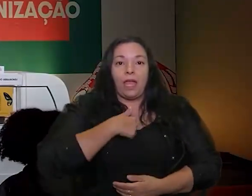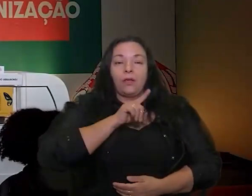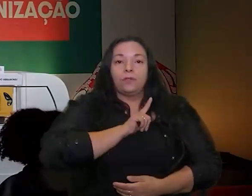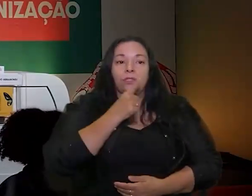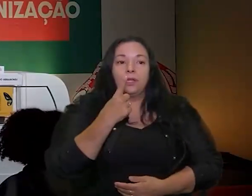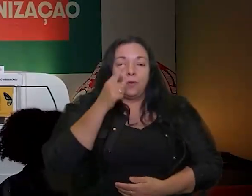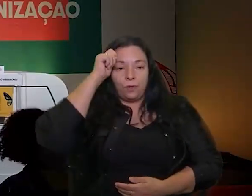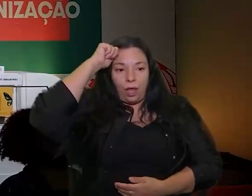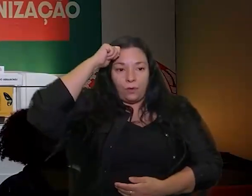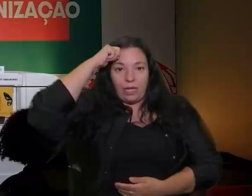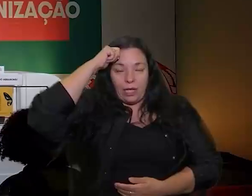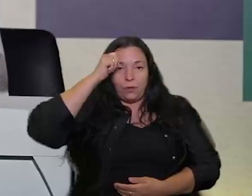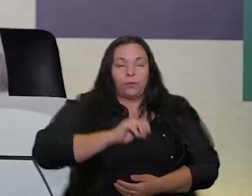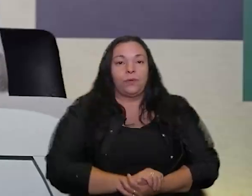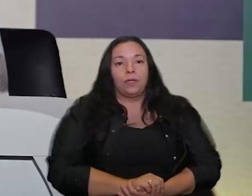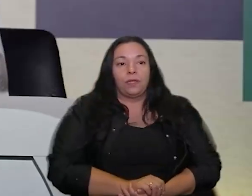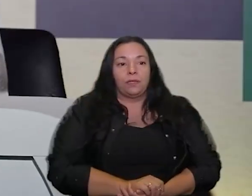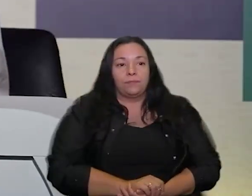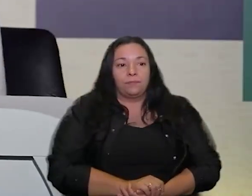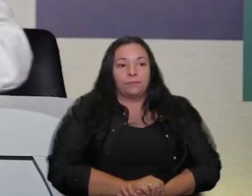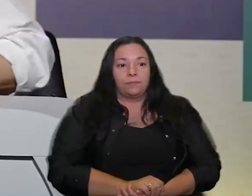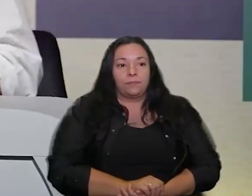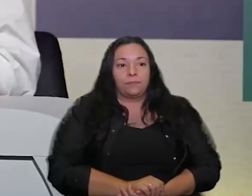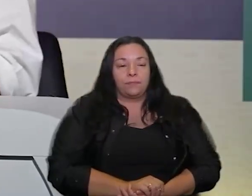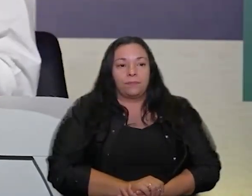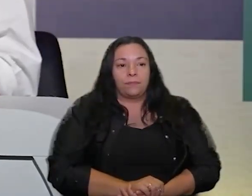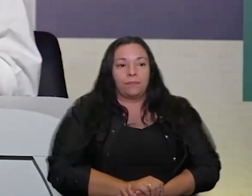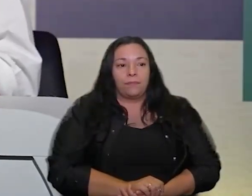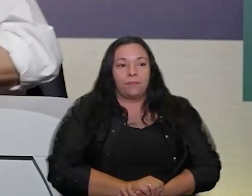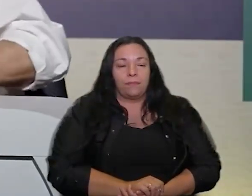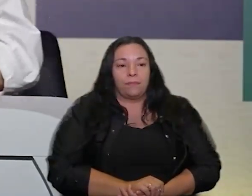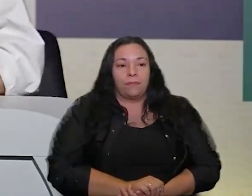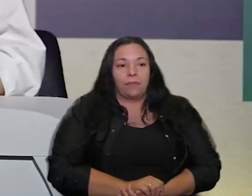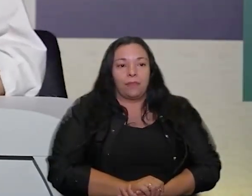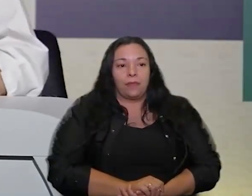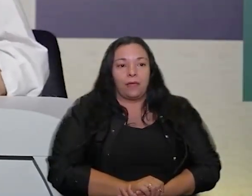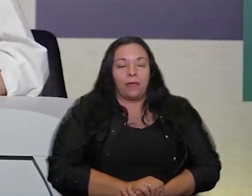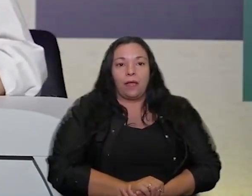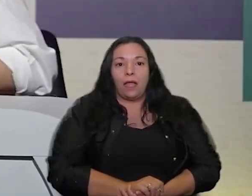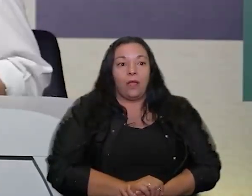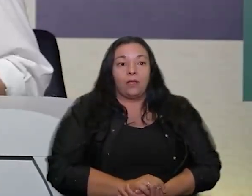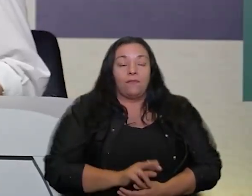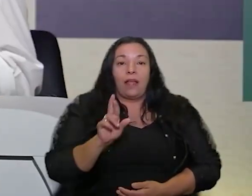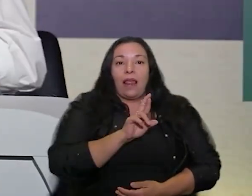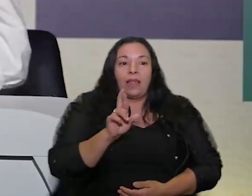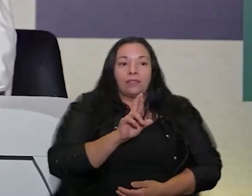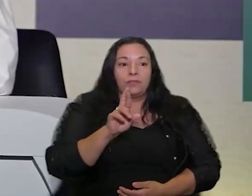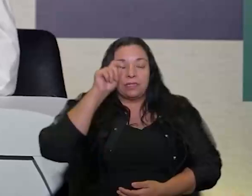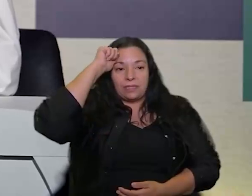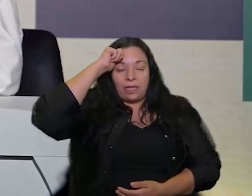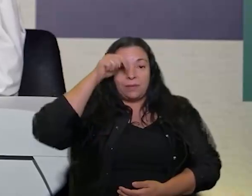preta. Eles traduzem simultaneamente tudo o que é falado. Eu não queria falar sobre relações raciais porque ele estava